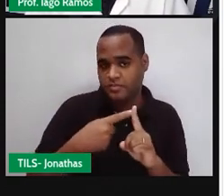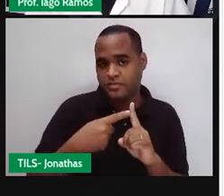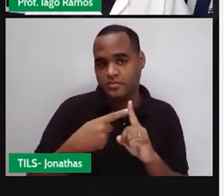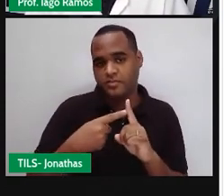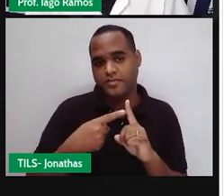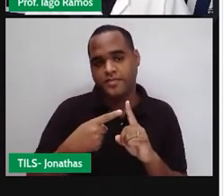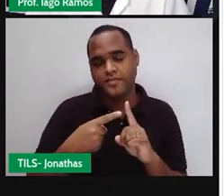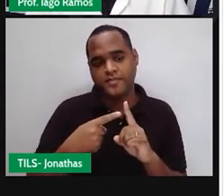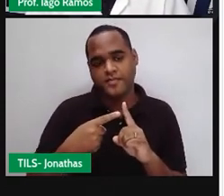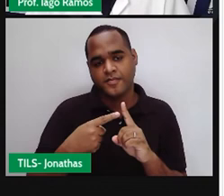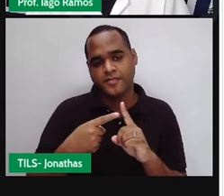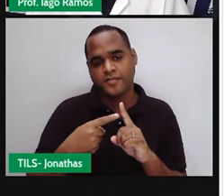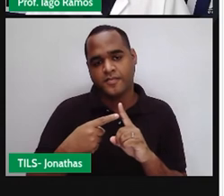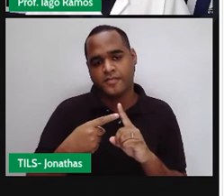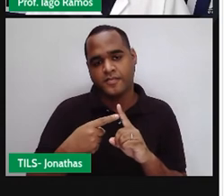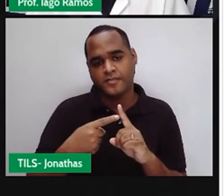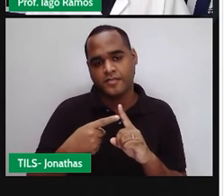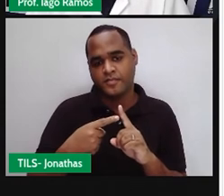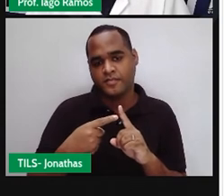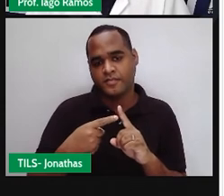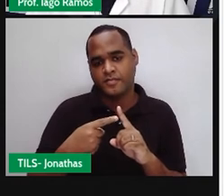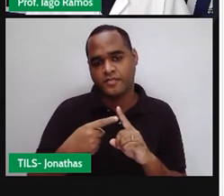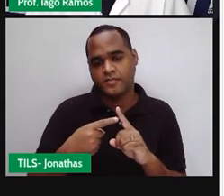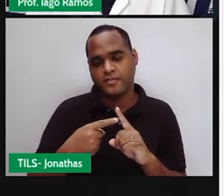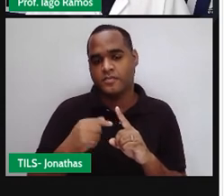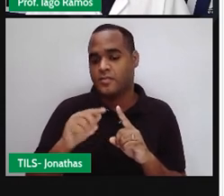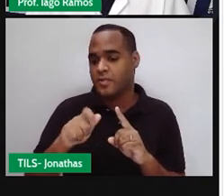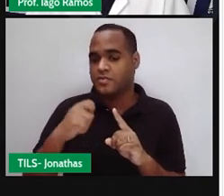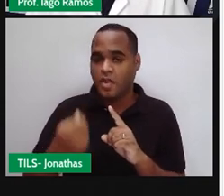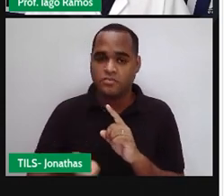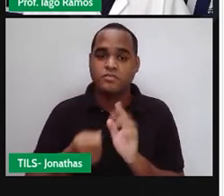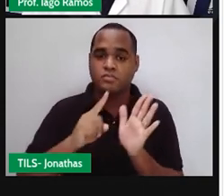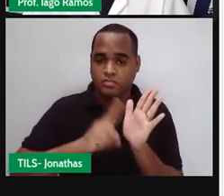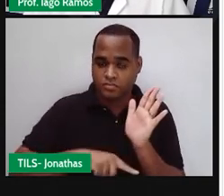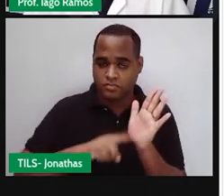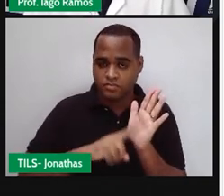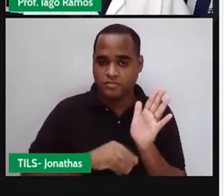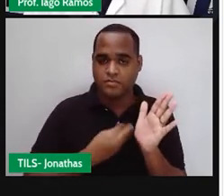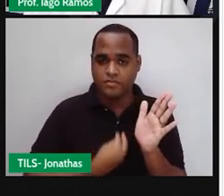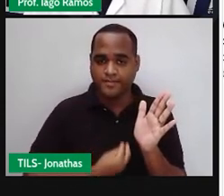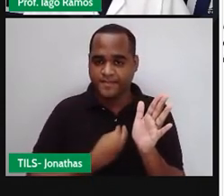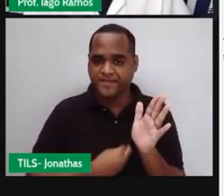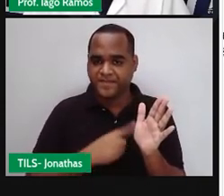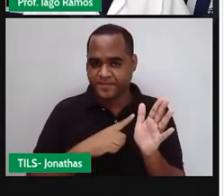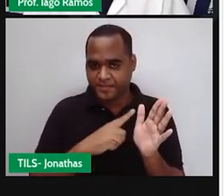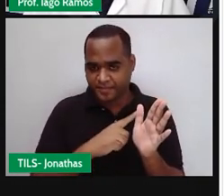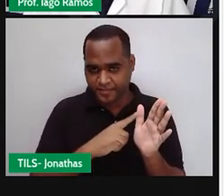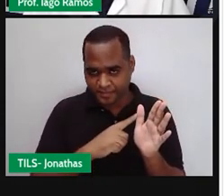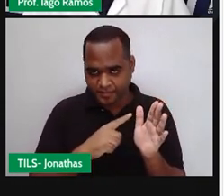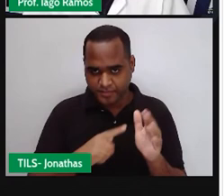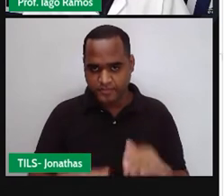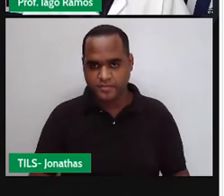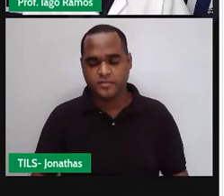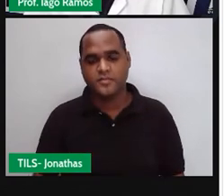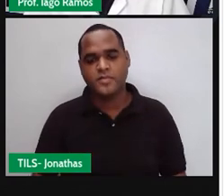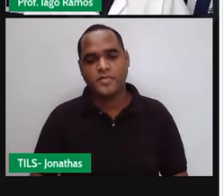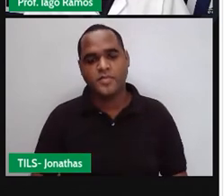Ao multiplicar números inteiros com sinais diferentes, o resultado é negativo. Agora, olha o da divisão.